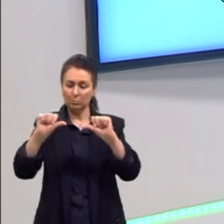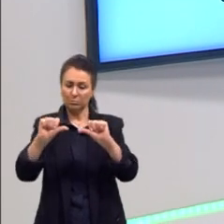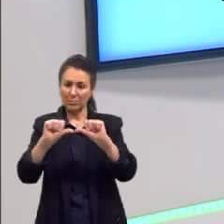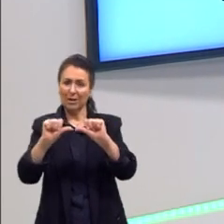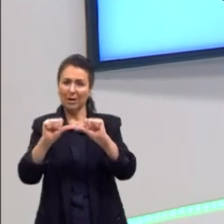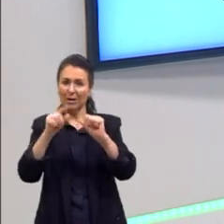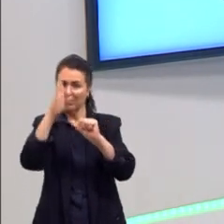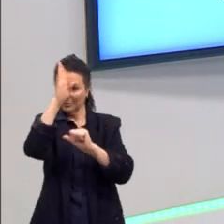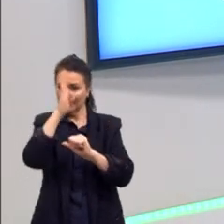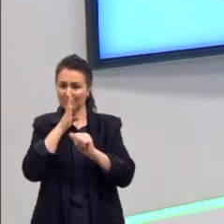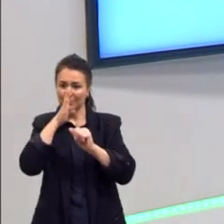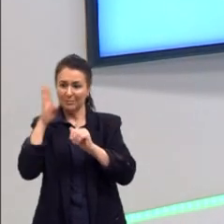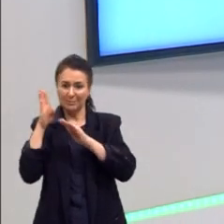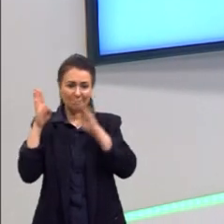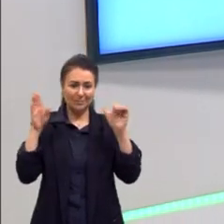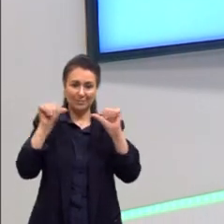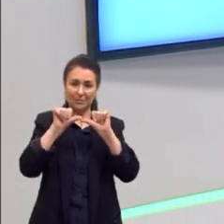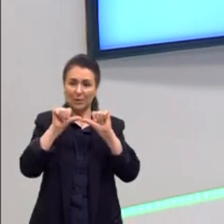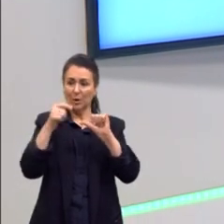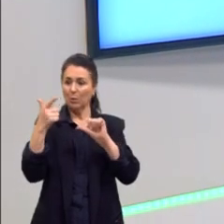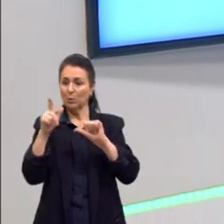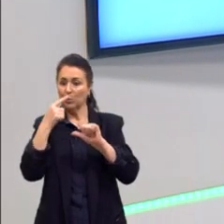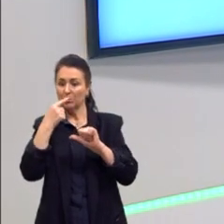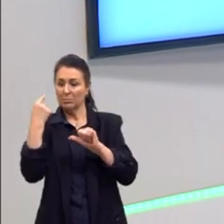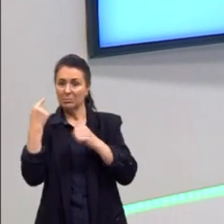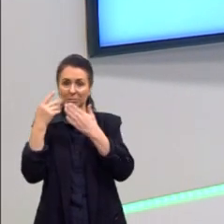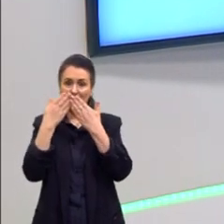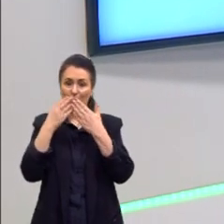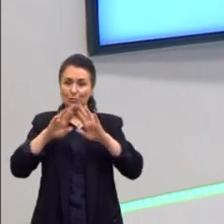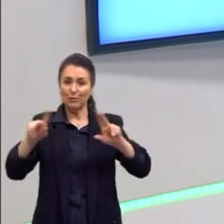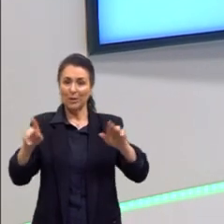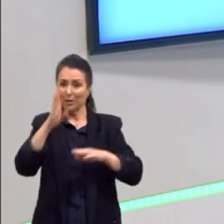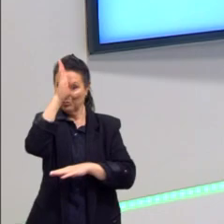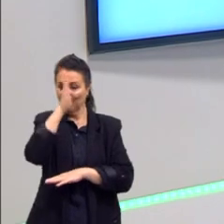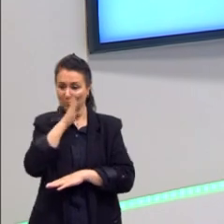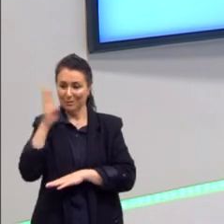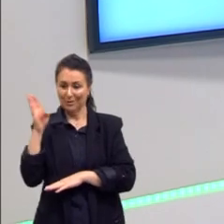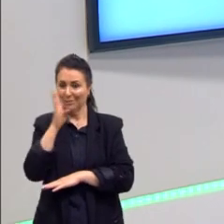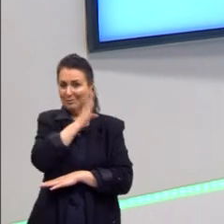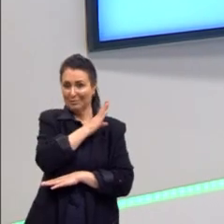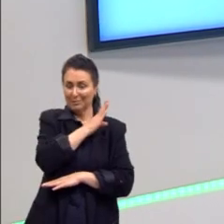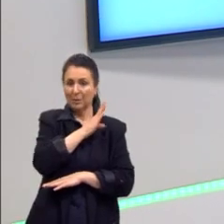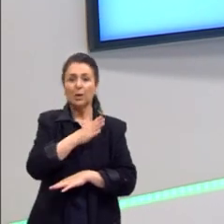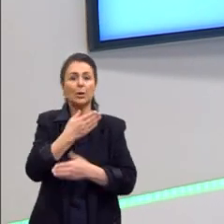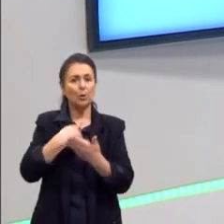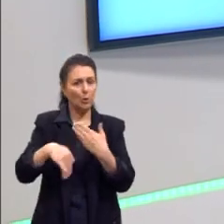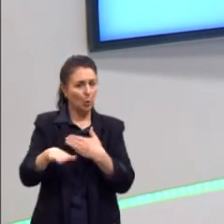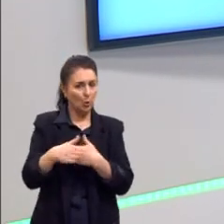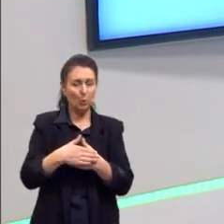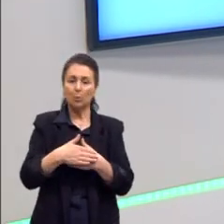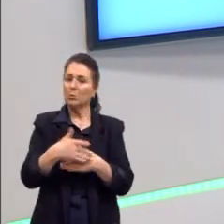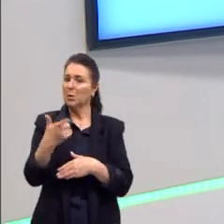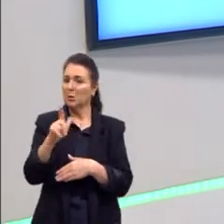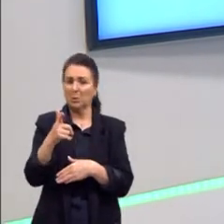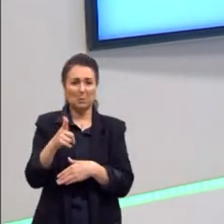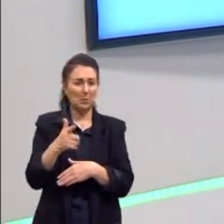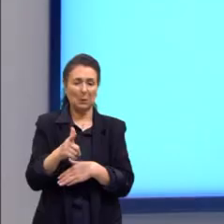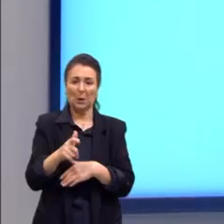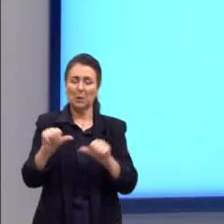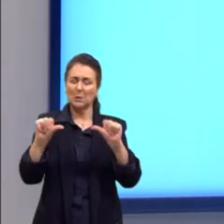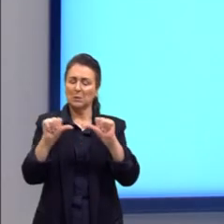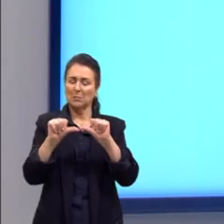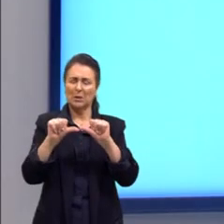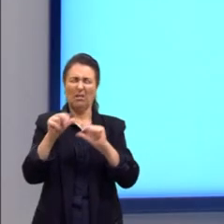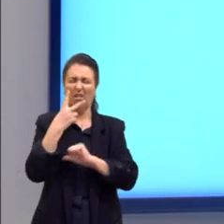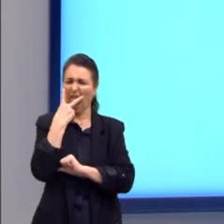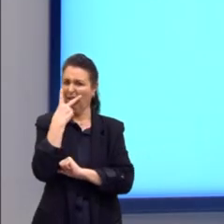lados com a mesma proporção né e assimétrico e quando tem alguma diferença entre os lados que a gente sabe que todo mundo é assimétrico que é dificilmente